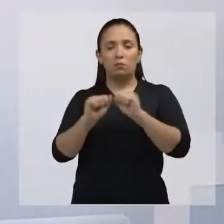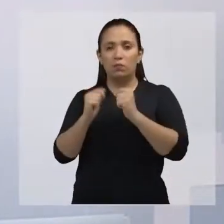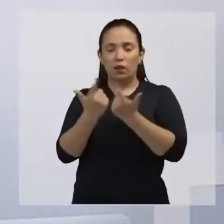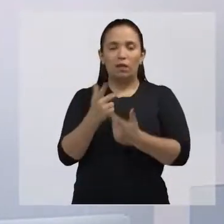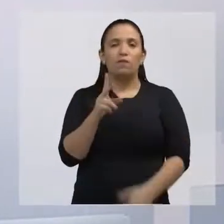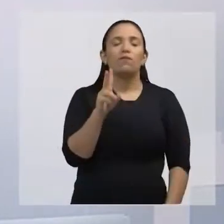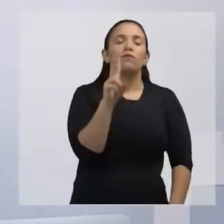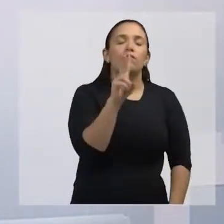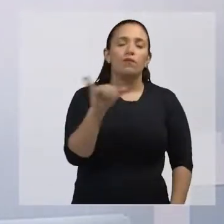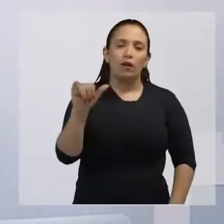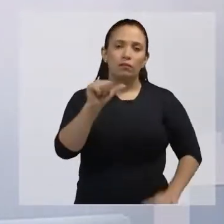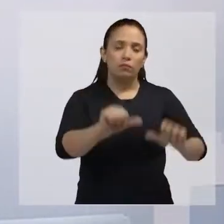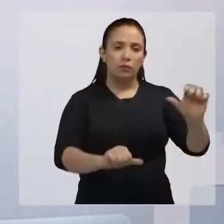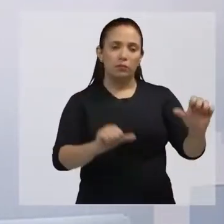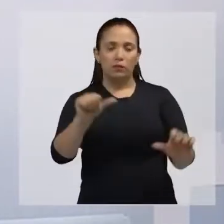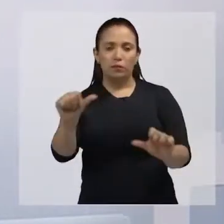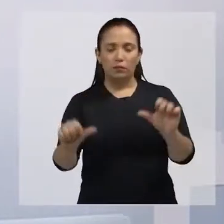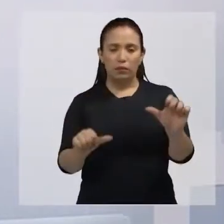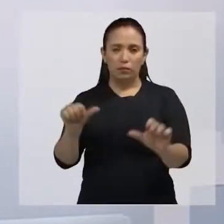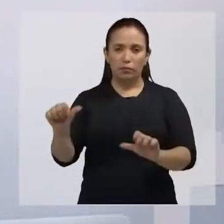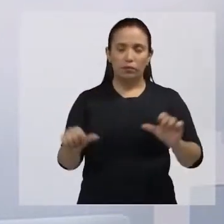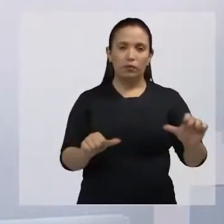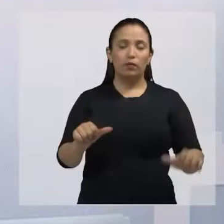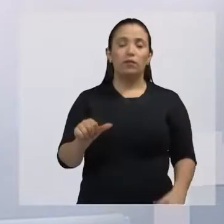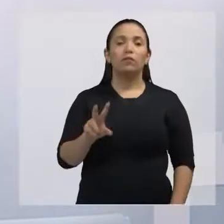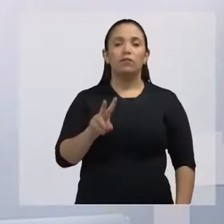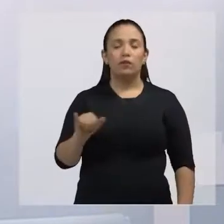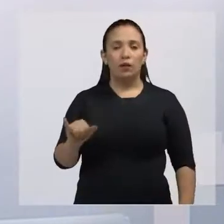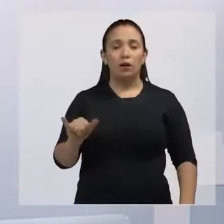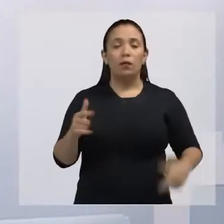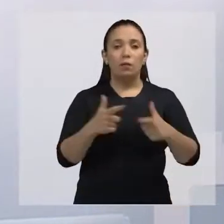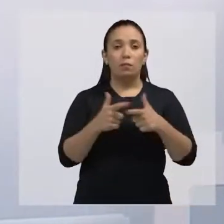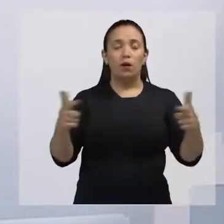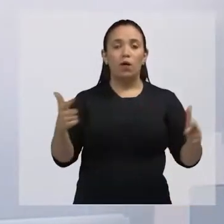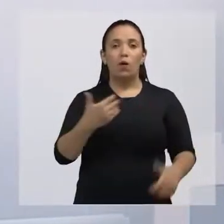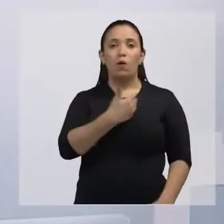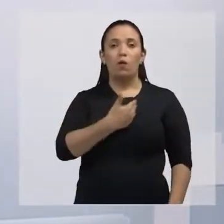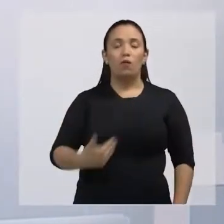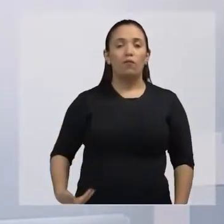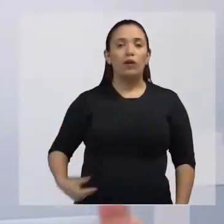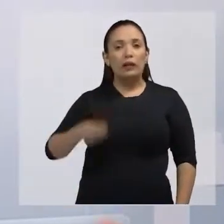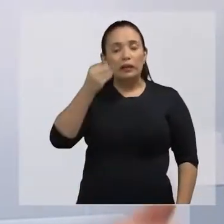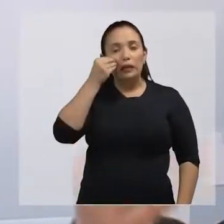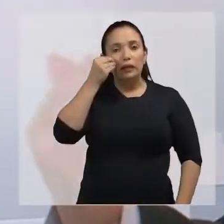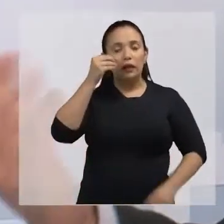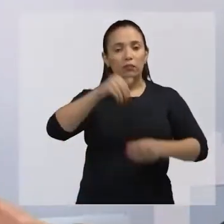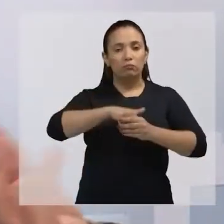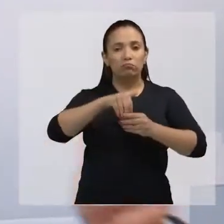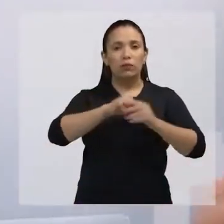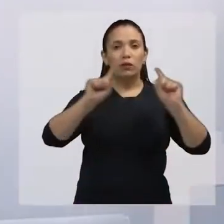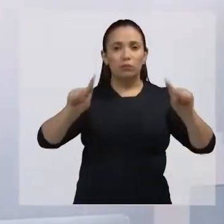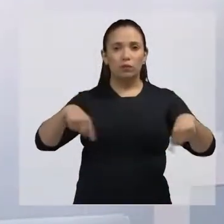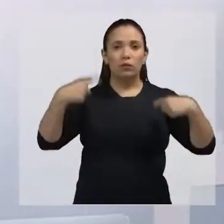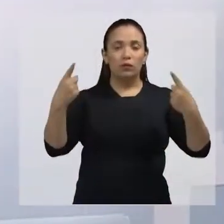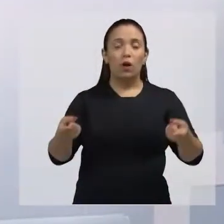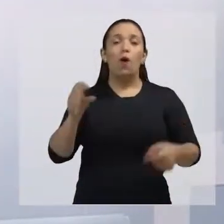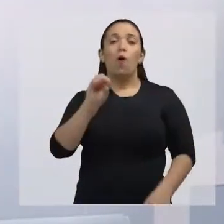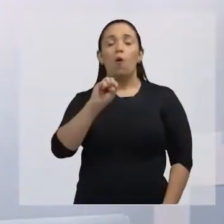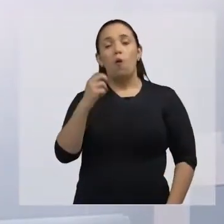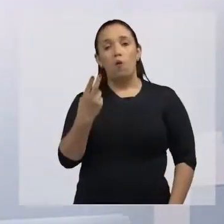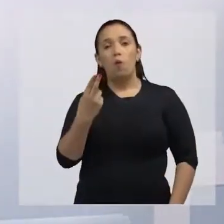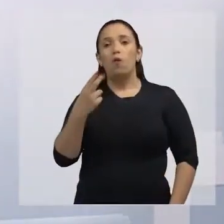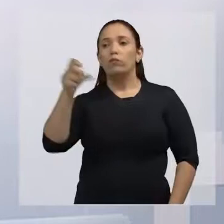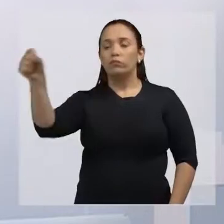E teremos uma grande parte dos governadores tentando reeleição ou lançando candidatos da sua base